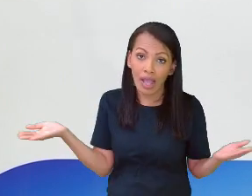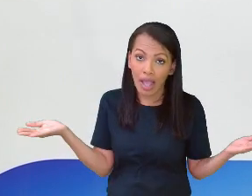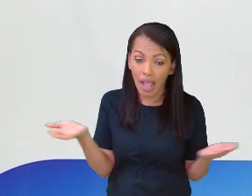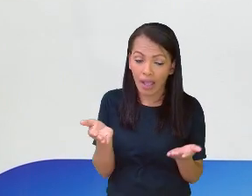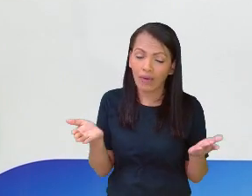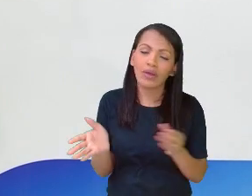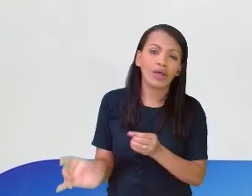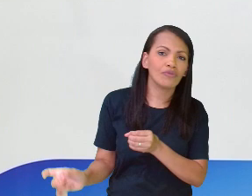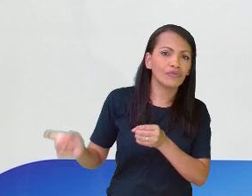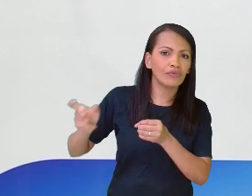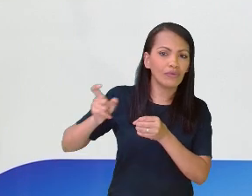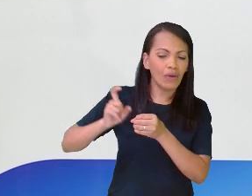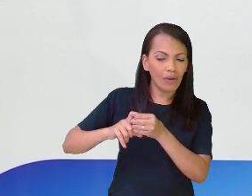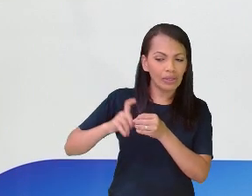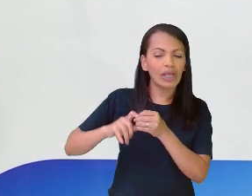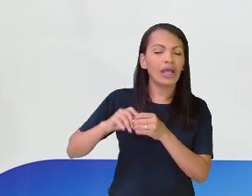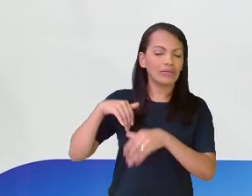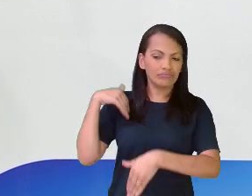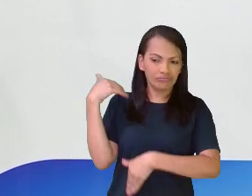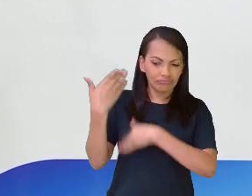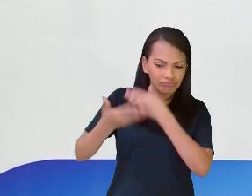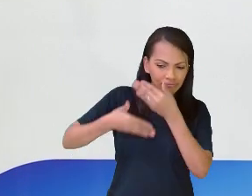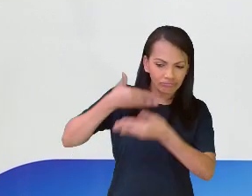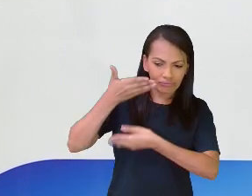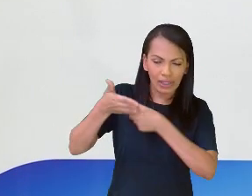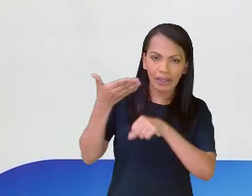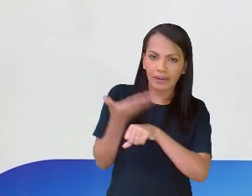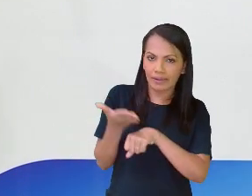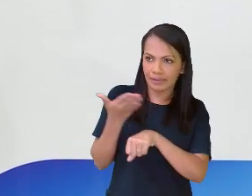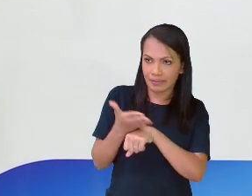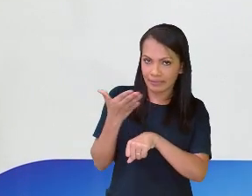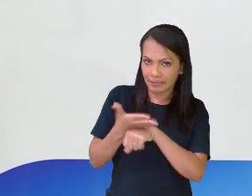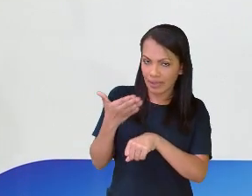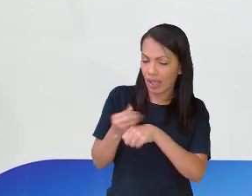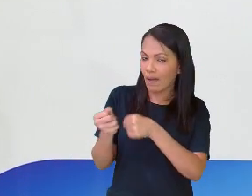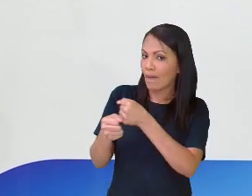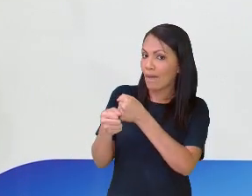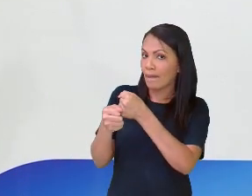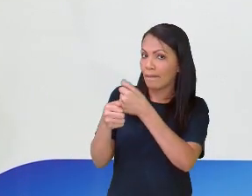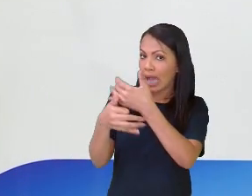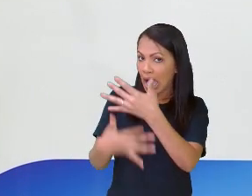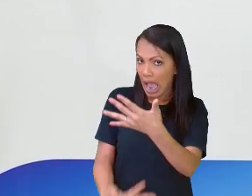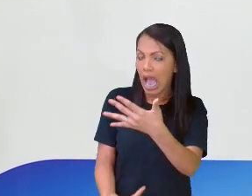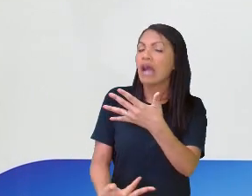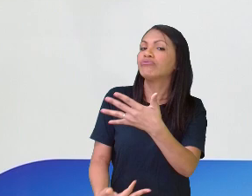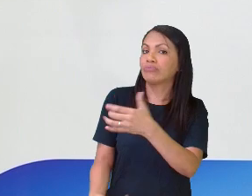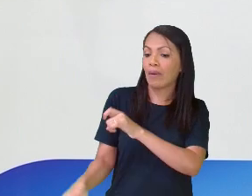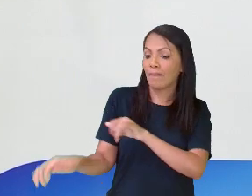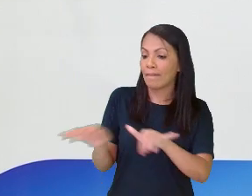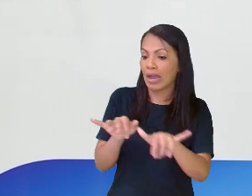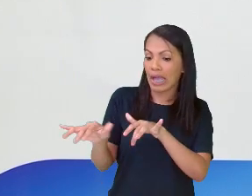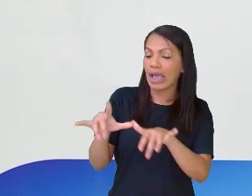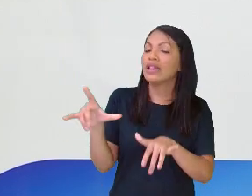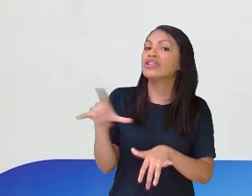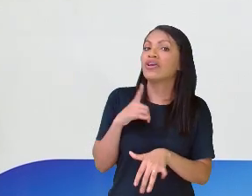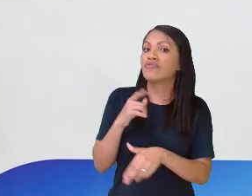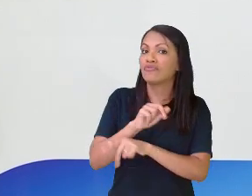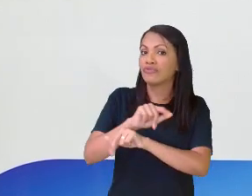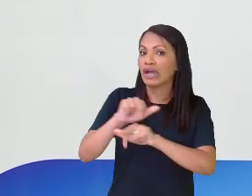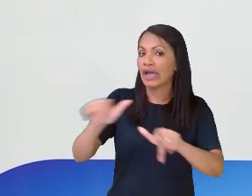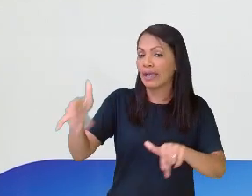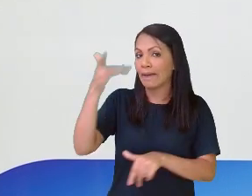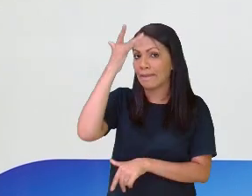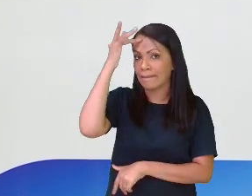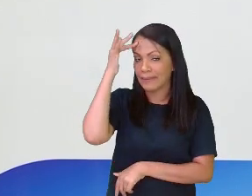pegando o ritmo, mas daqui a pouco esse site aí, esse chat vai estar do jeito que a gente já conhece, que a gente gosta, com